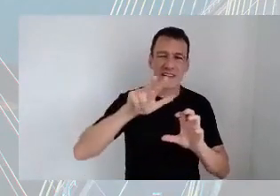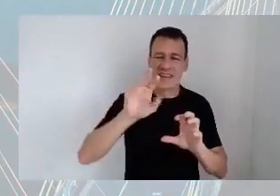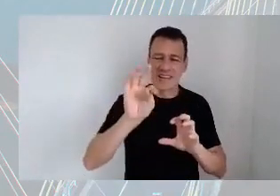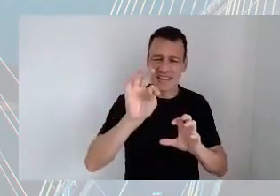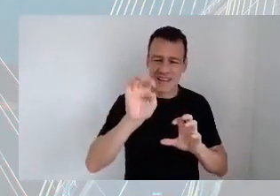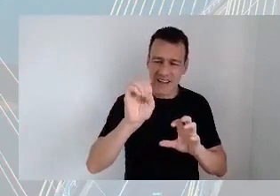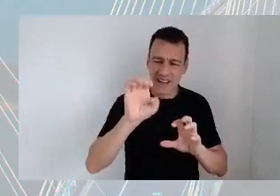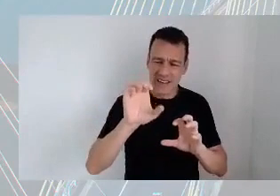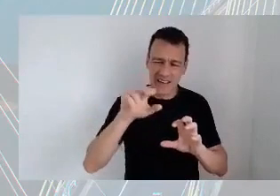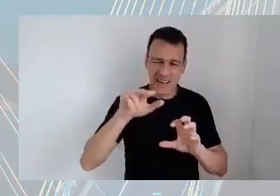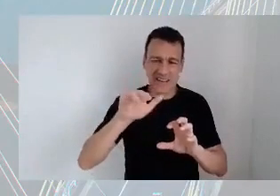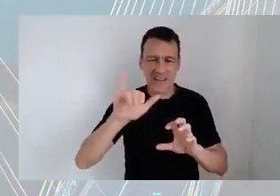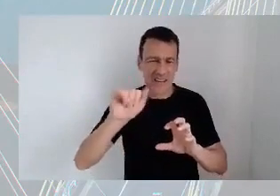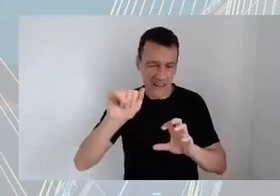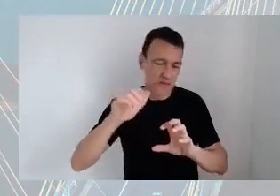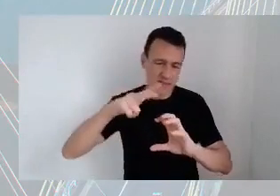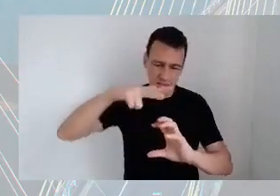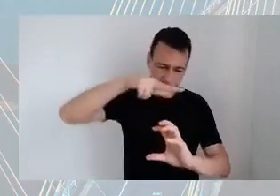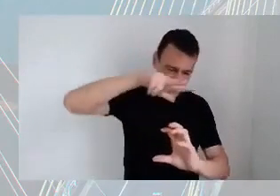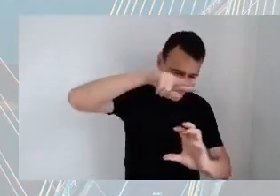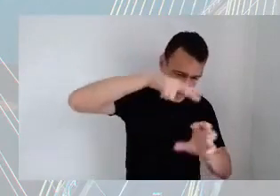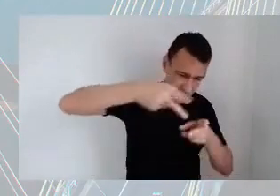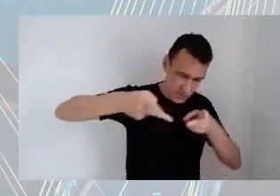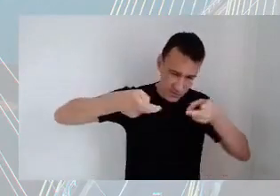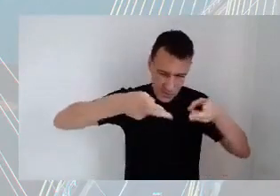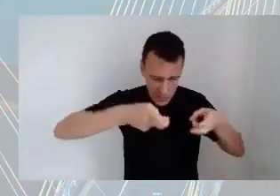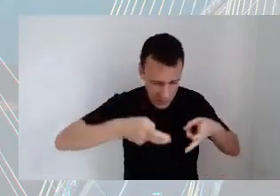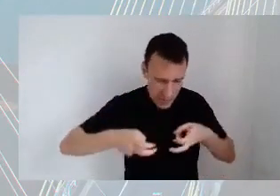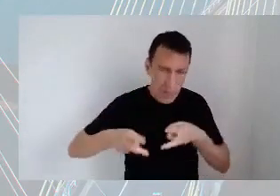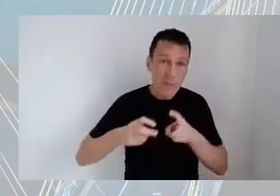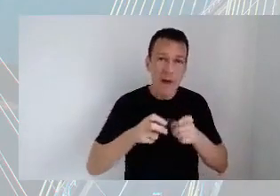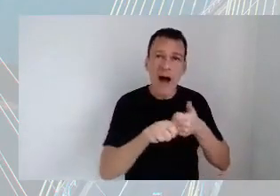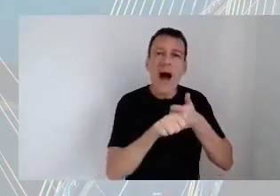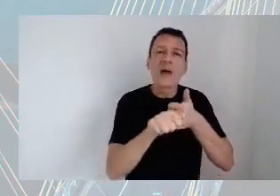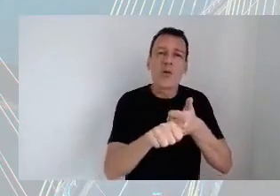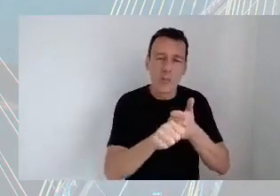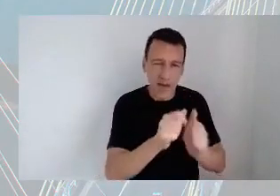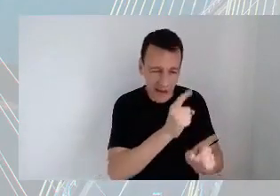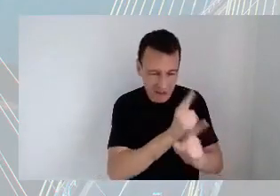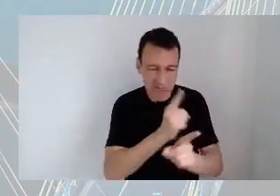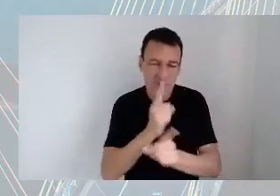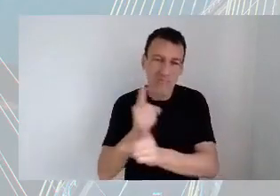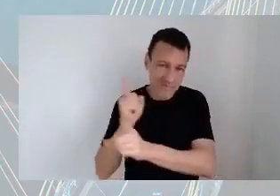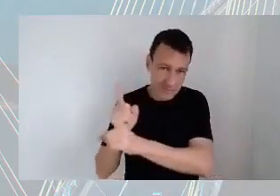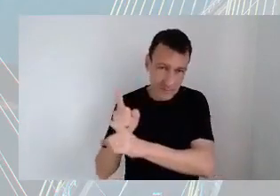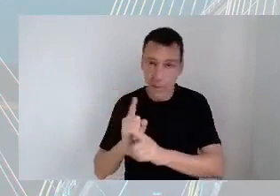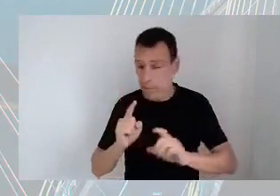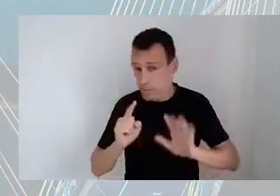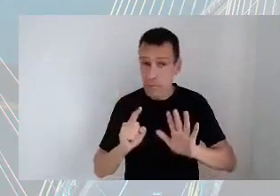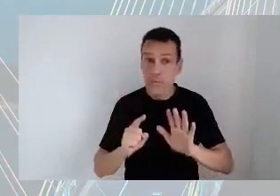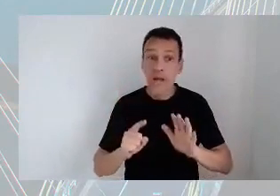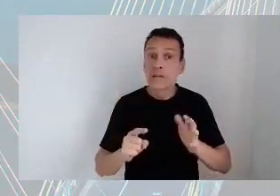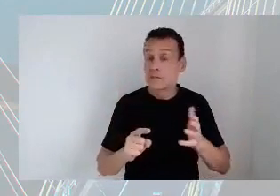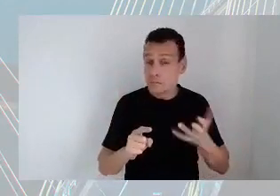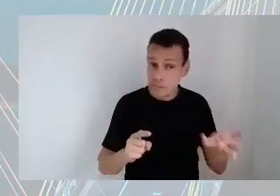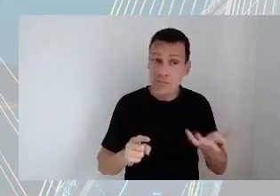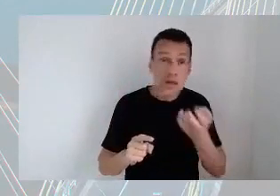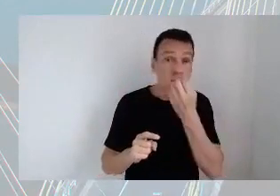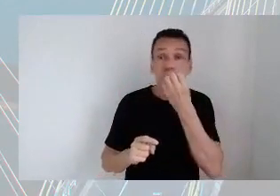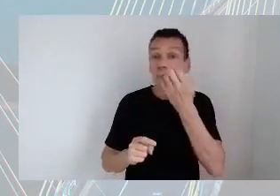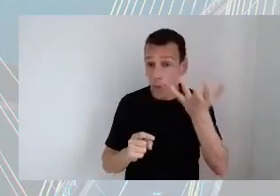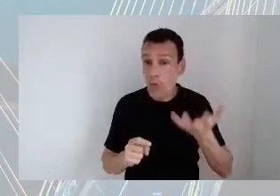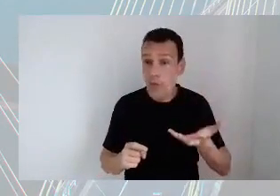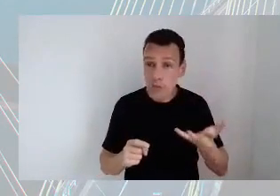ocorrências geotécnicas, etc. E que é o outro lado, né, que a gente estava falando. Foi uma quick win e que trouxe um valor